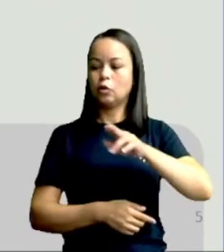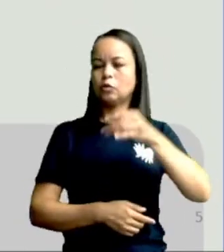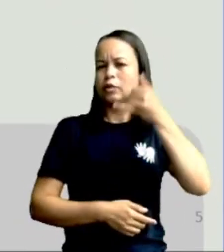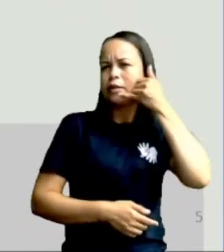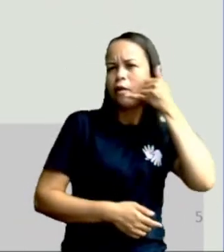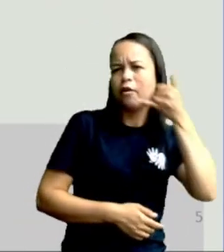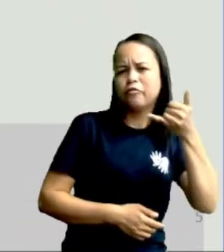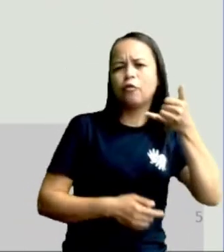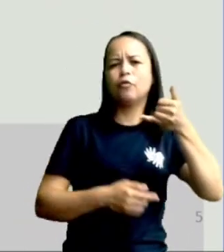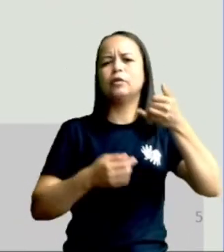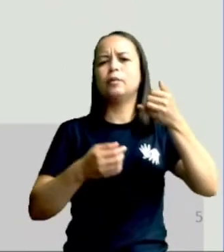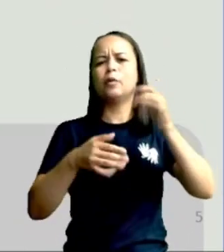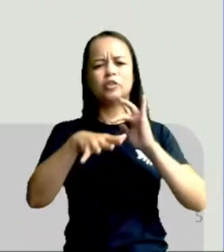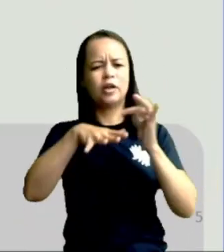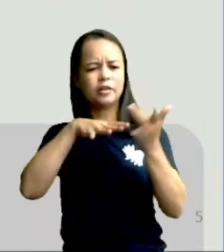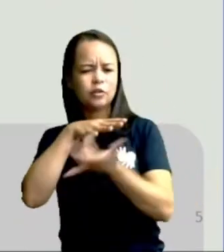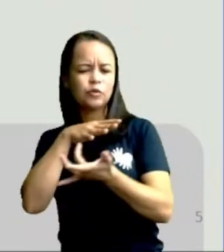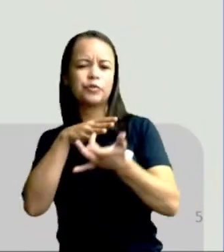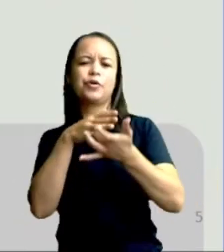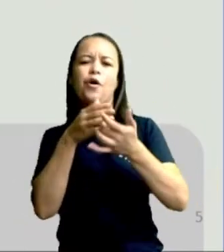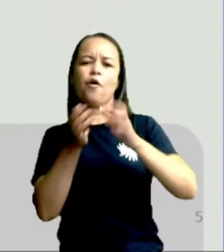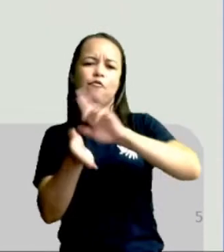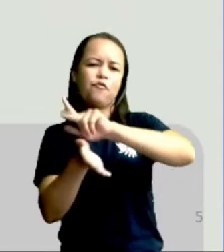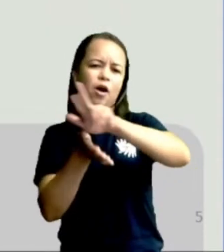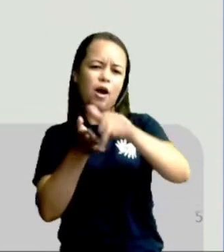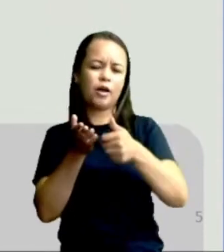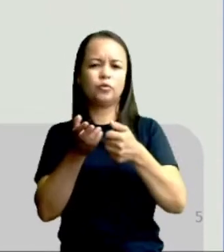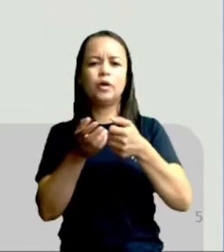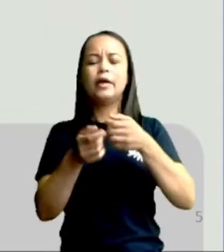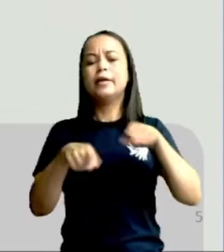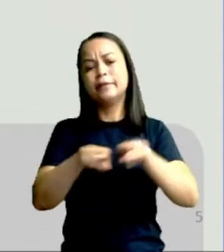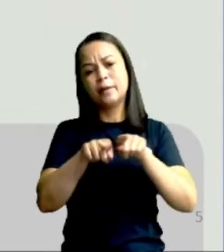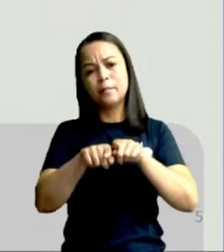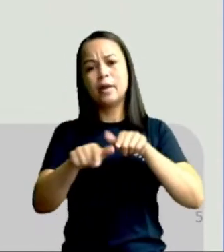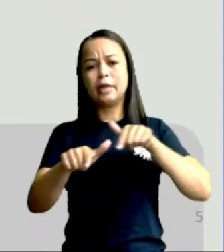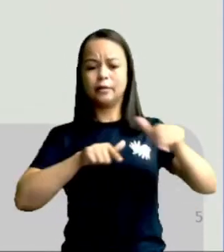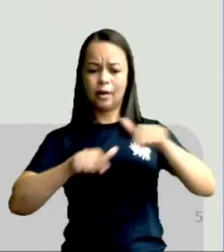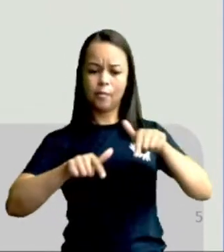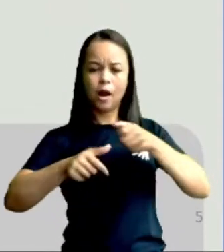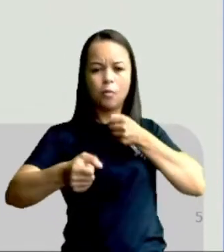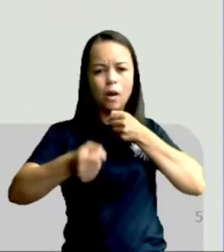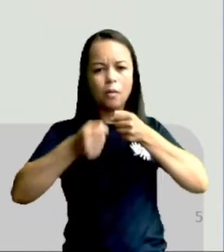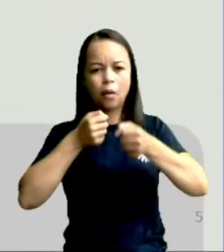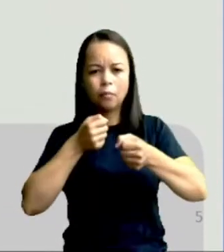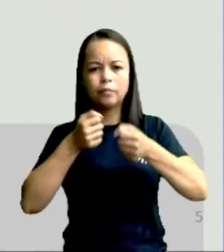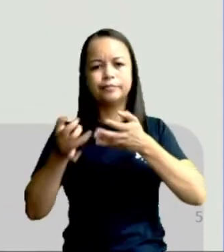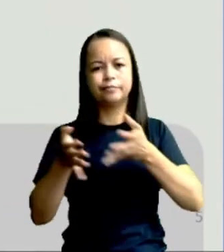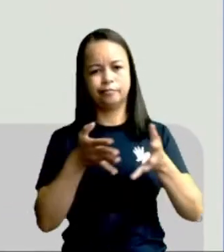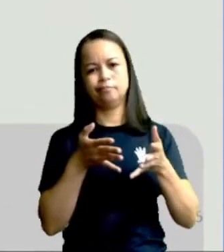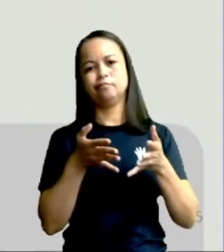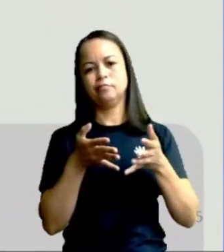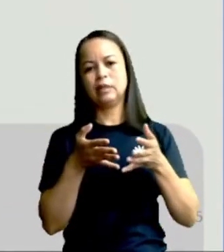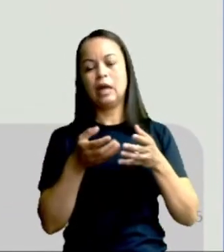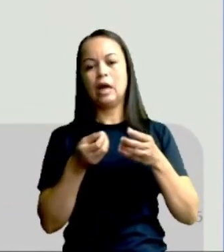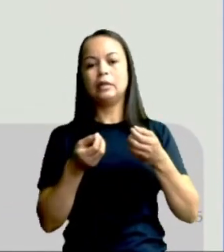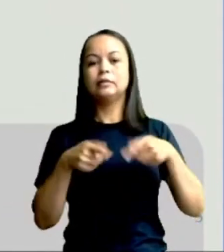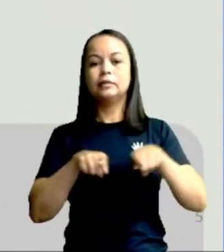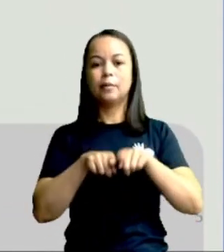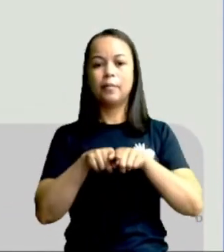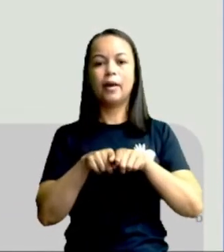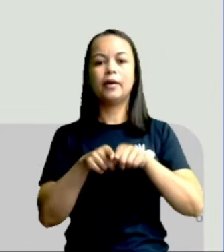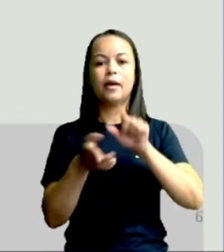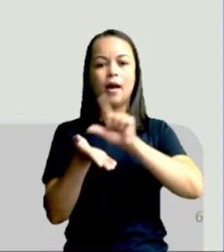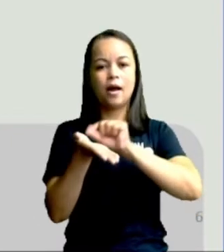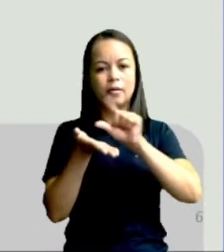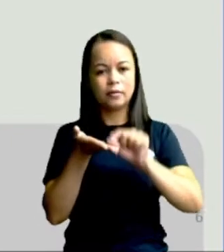posts em redes sociais, até entrevistas de emprego, artigos científicos e outros,